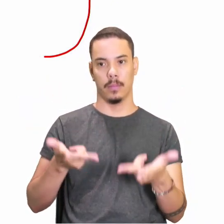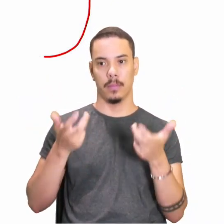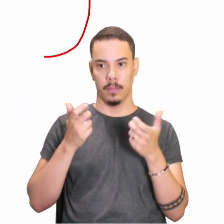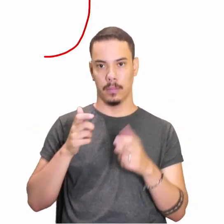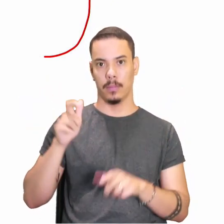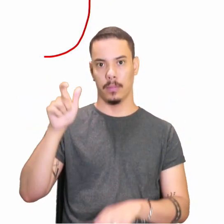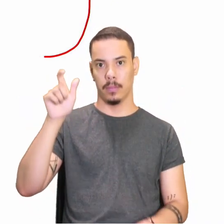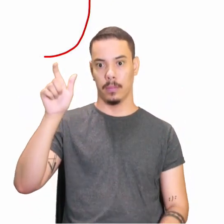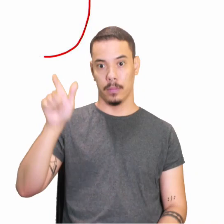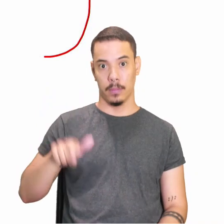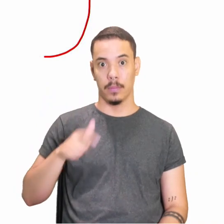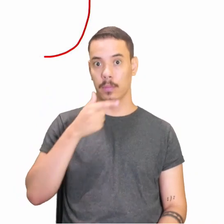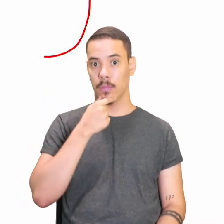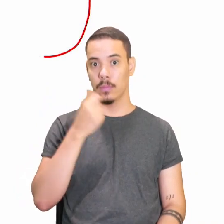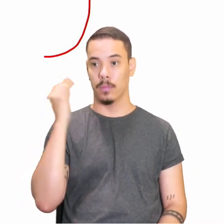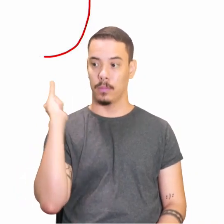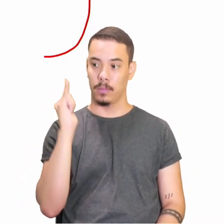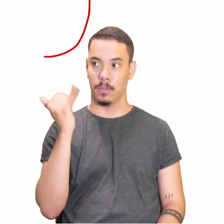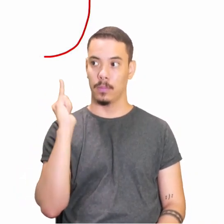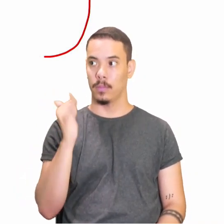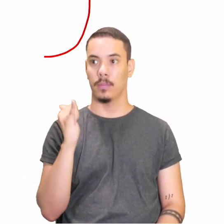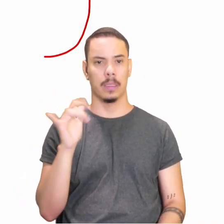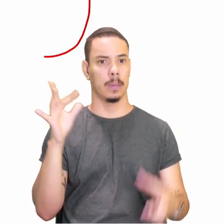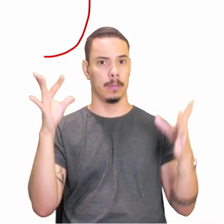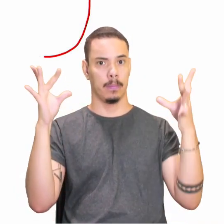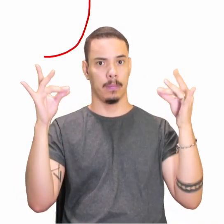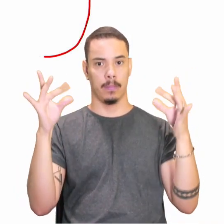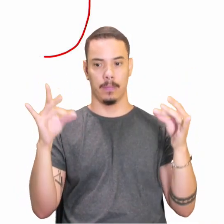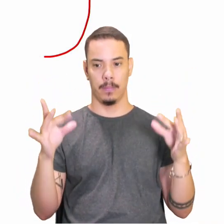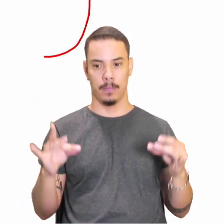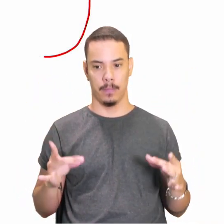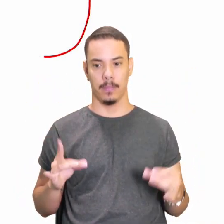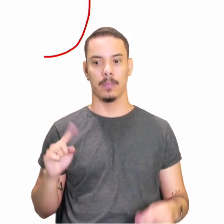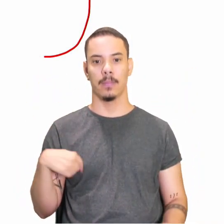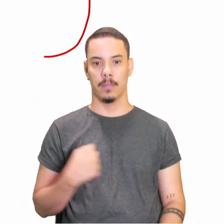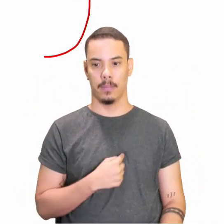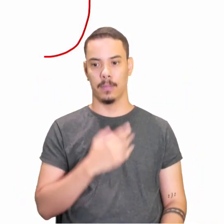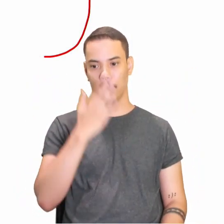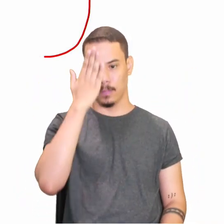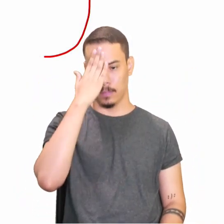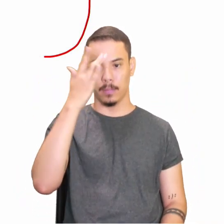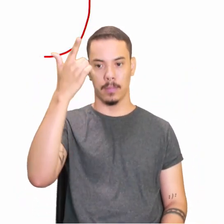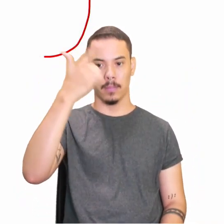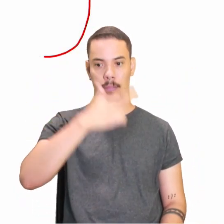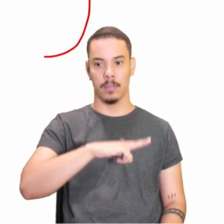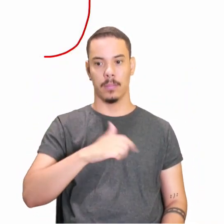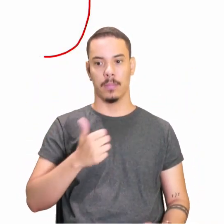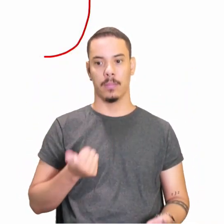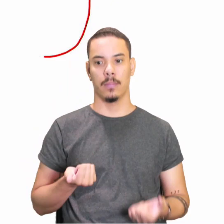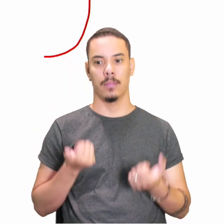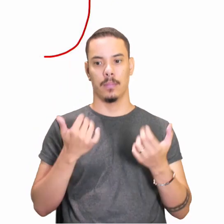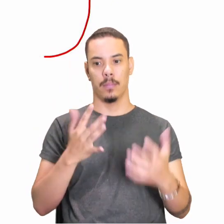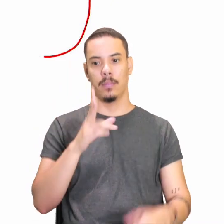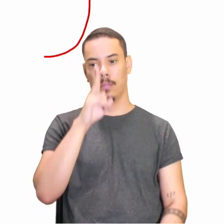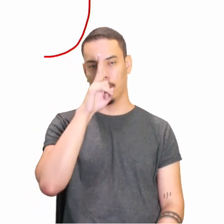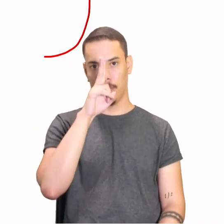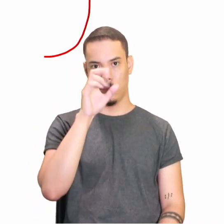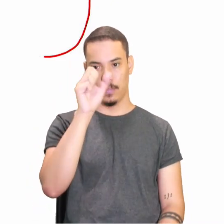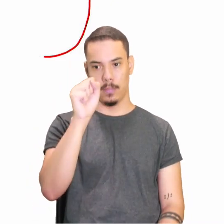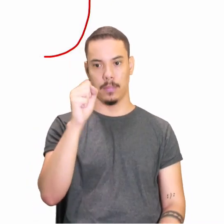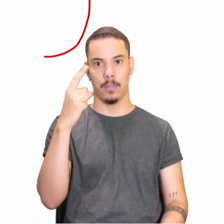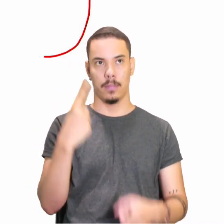conta com detalhes, não é isso? E aí a gente mais uma vez fortalece que a